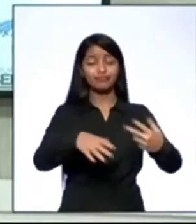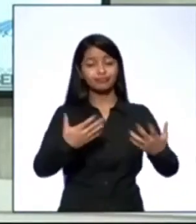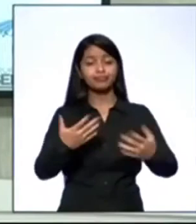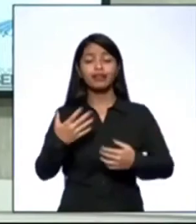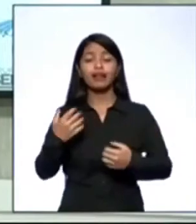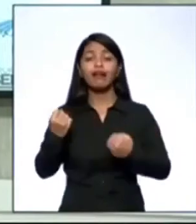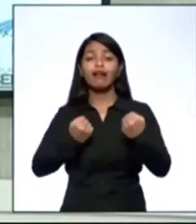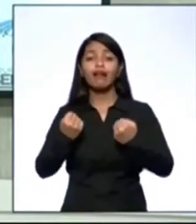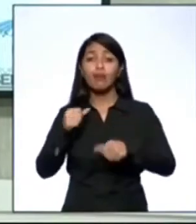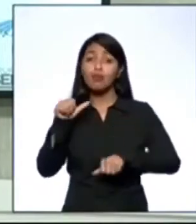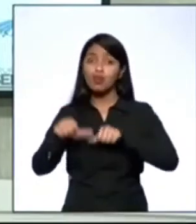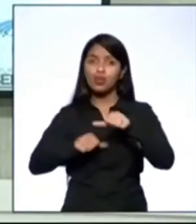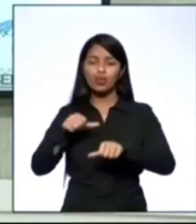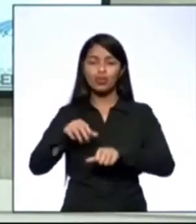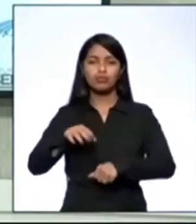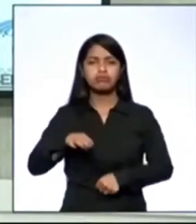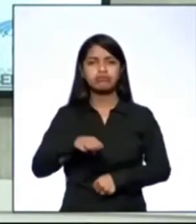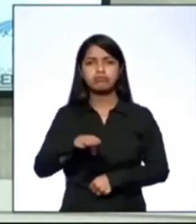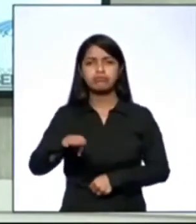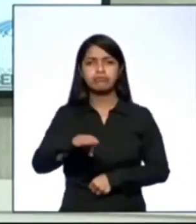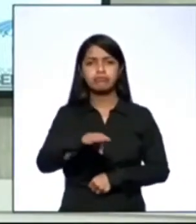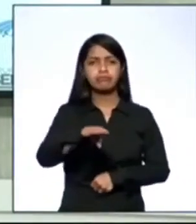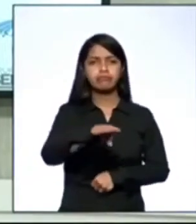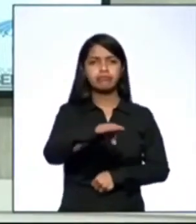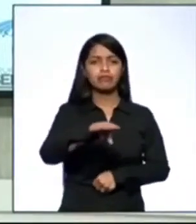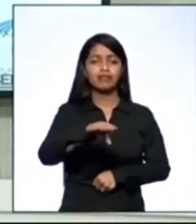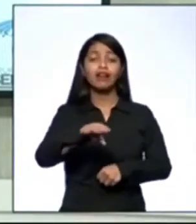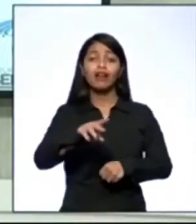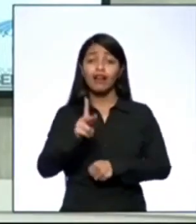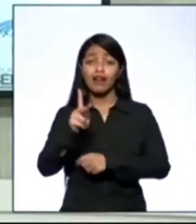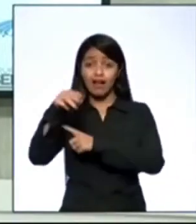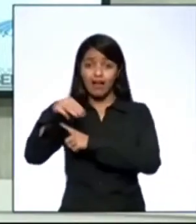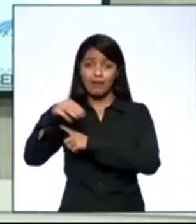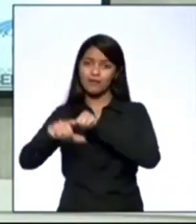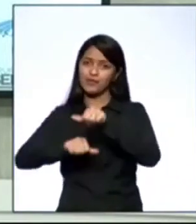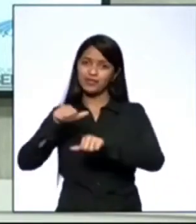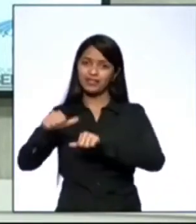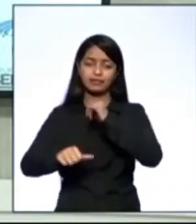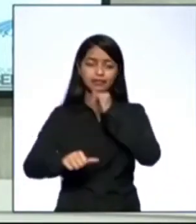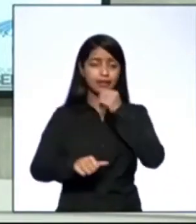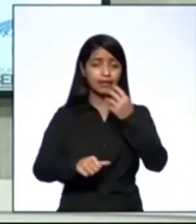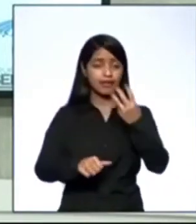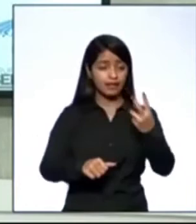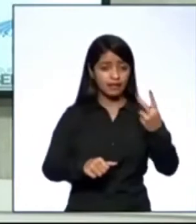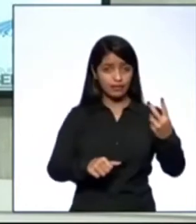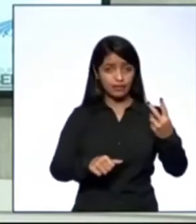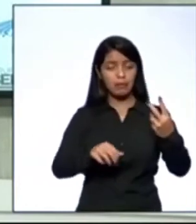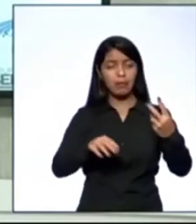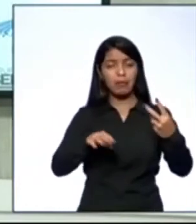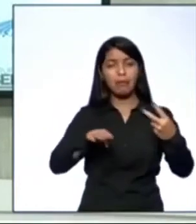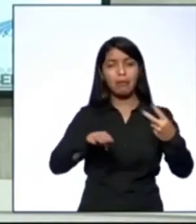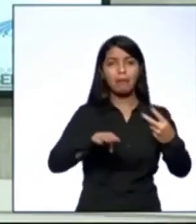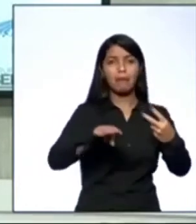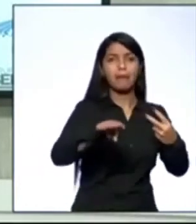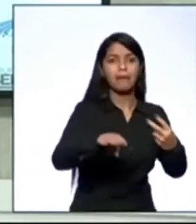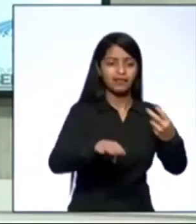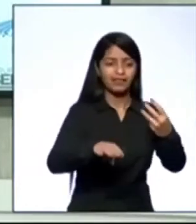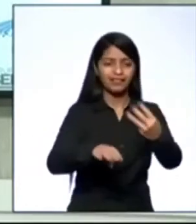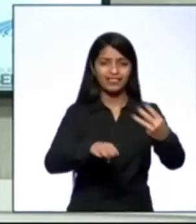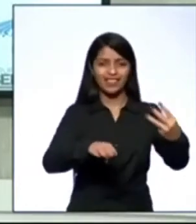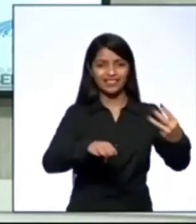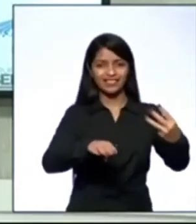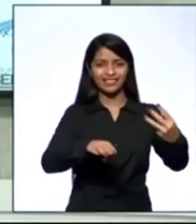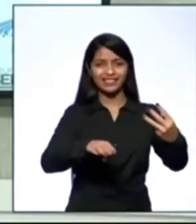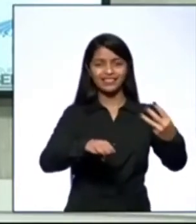rodovia, ele altera o marco quilométrico. Por exemplo, ele vai do quilômetro 32 para o quilômetro 33. Então ele avança 1